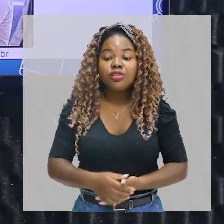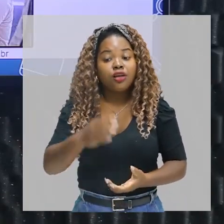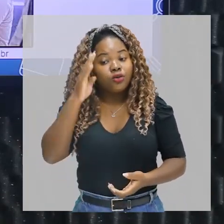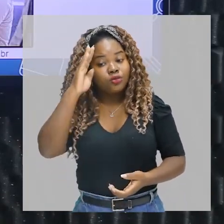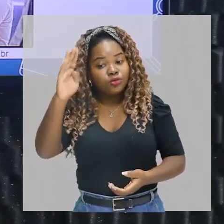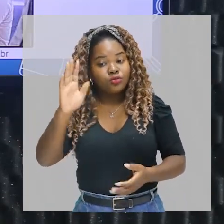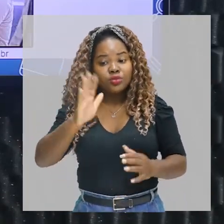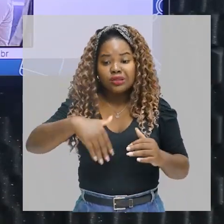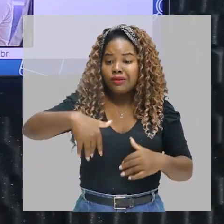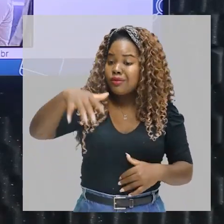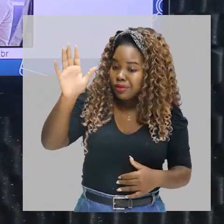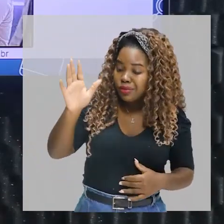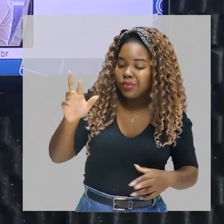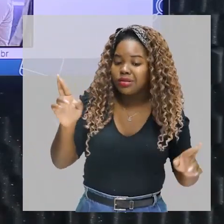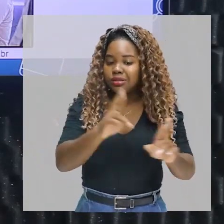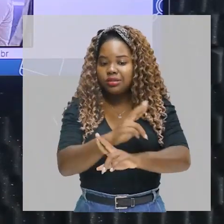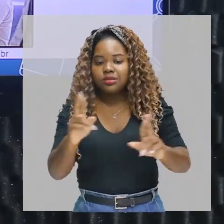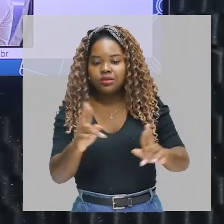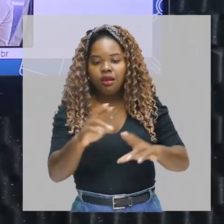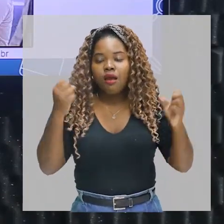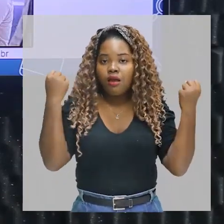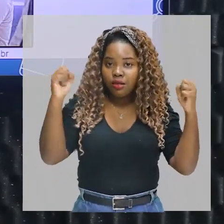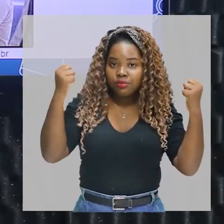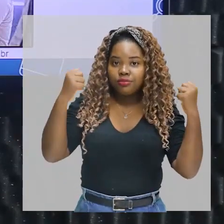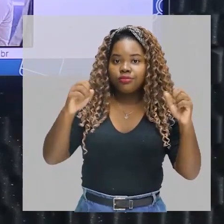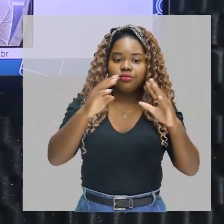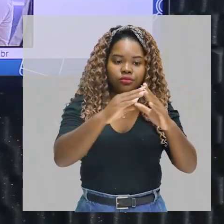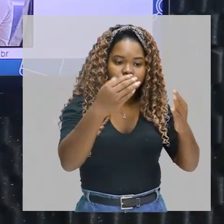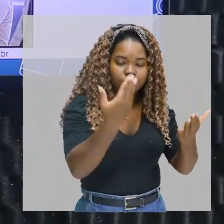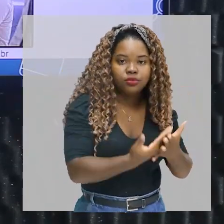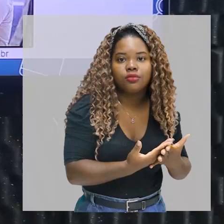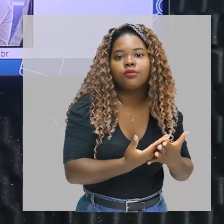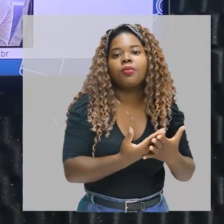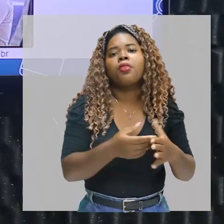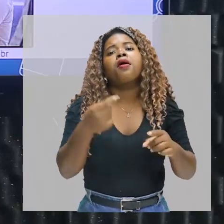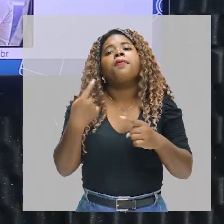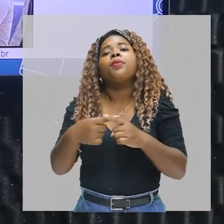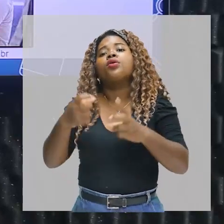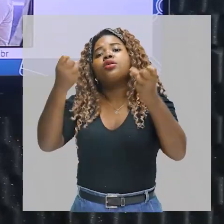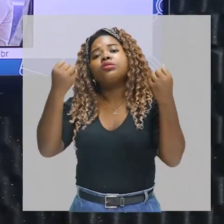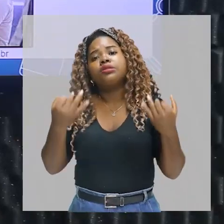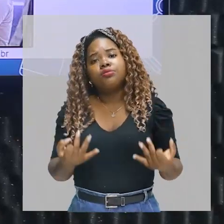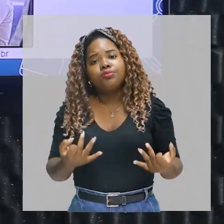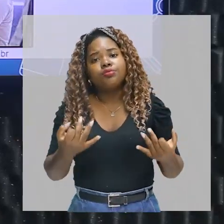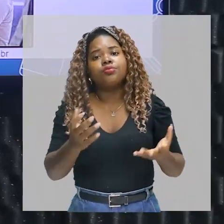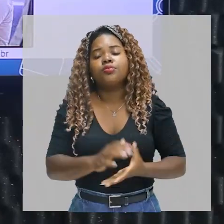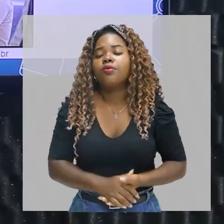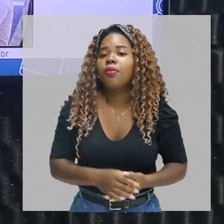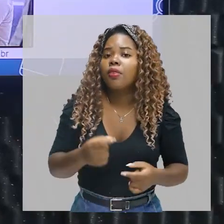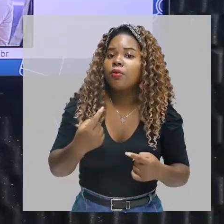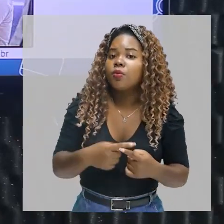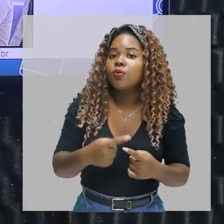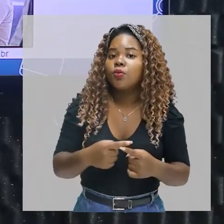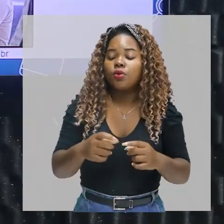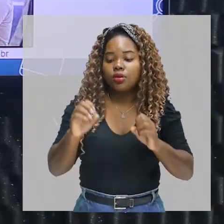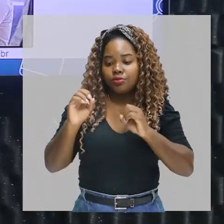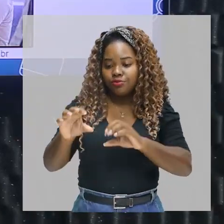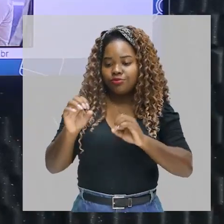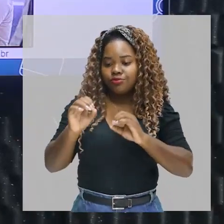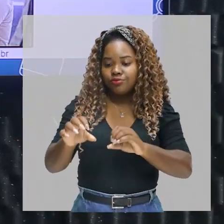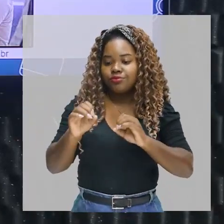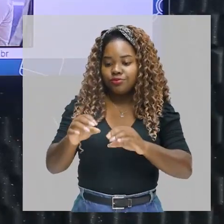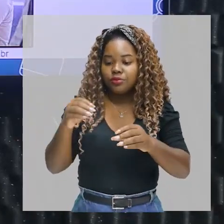dos princípios que mais tem a ver com a educação física escolar. Por que eu falo isso? Porque a educação física